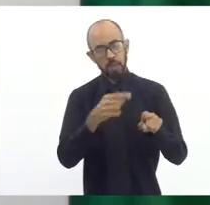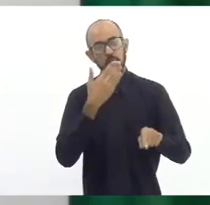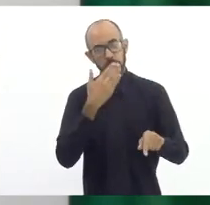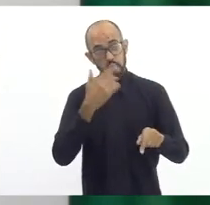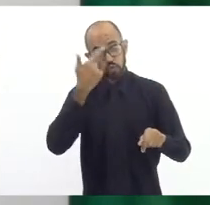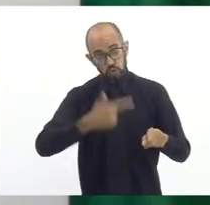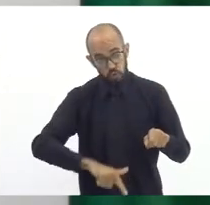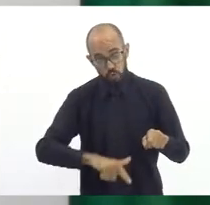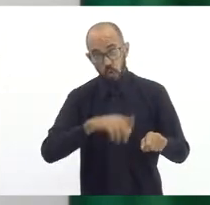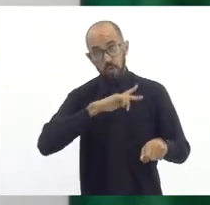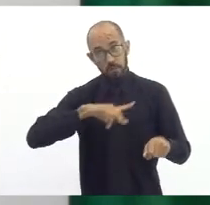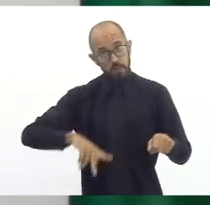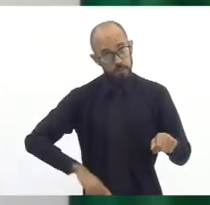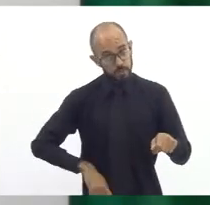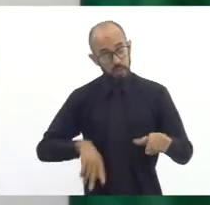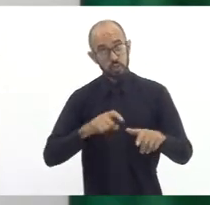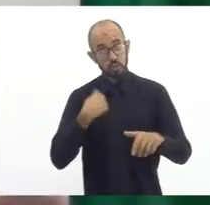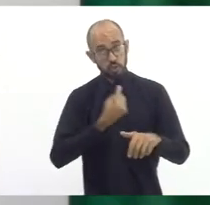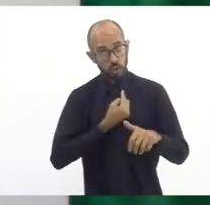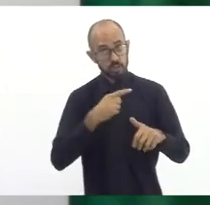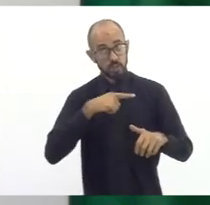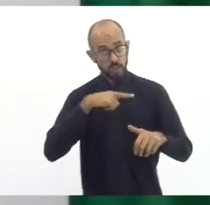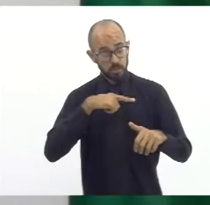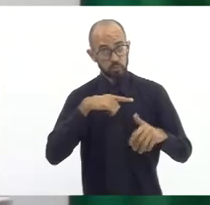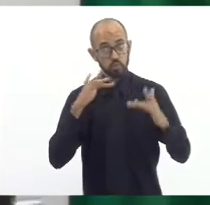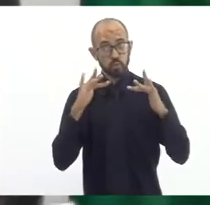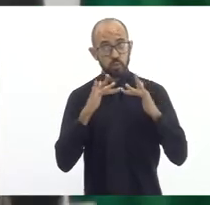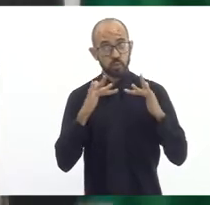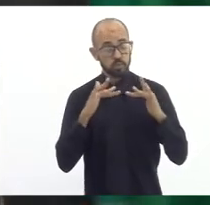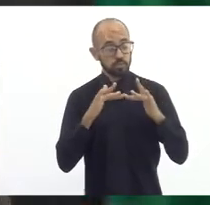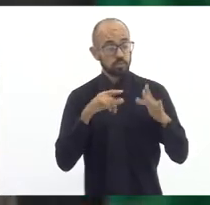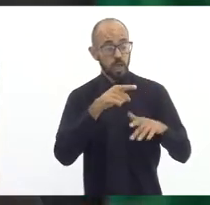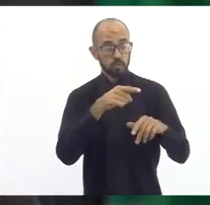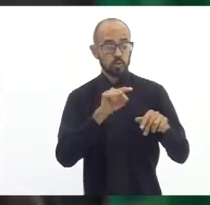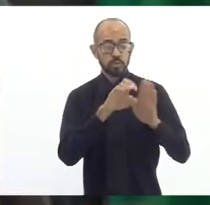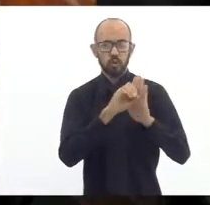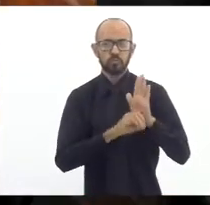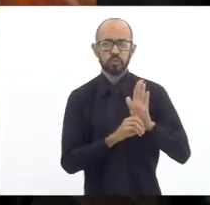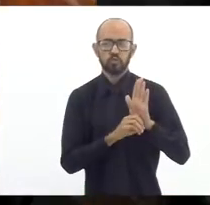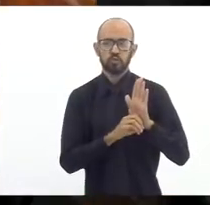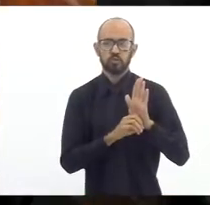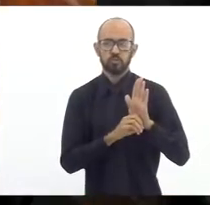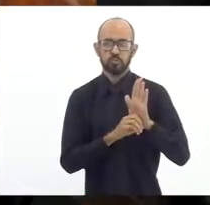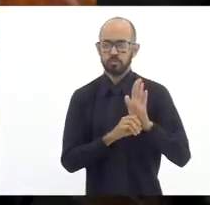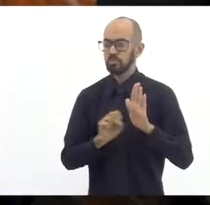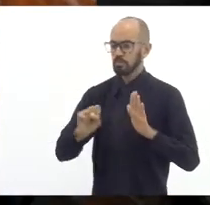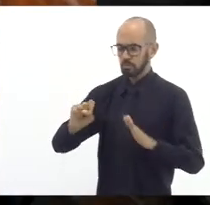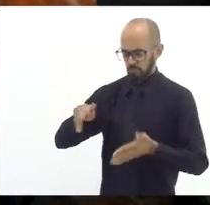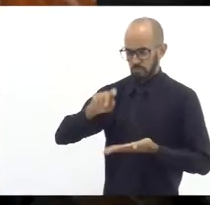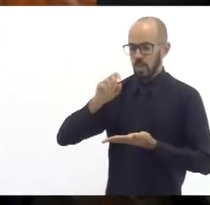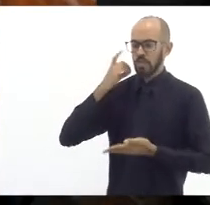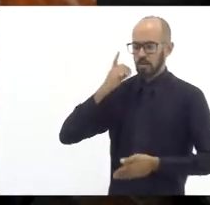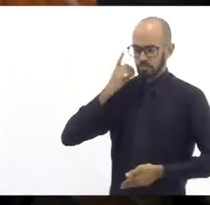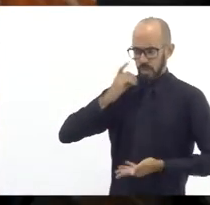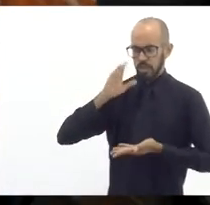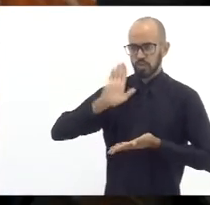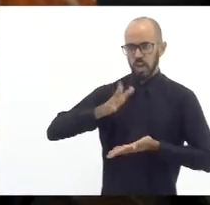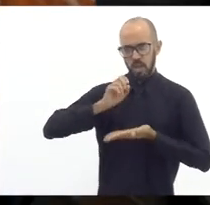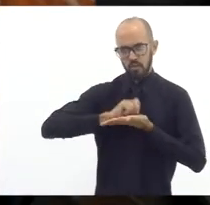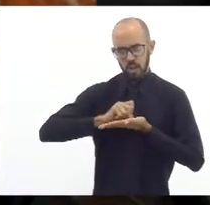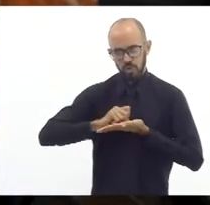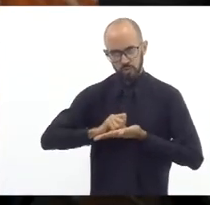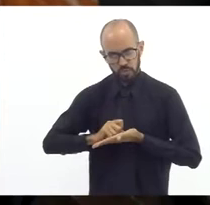à nossa presidente que a gente tenha esse ofício. Então, já está, deputada, já está anotado aqui. Eu